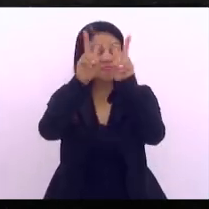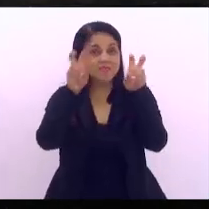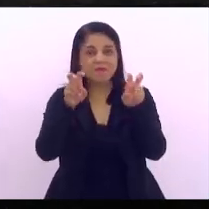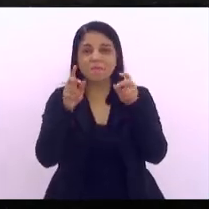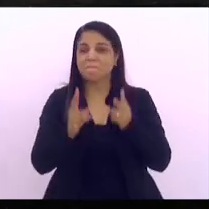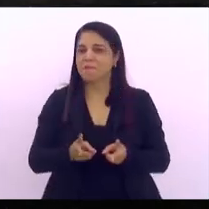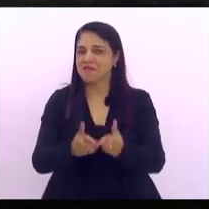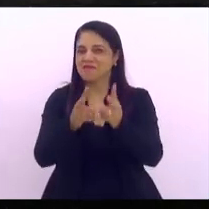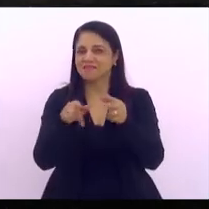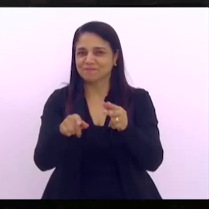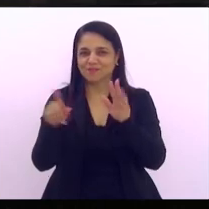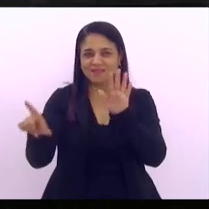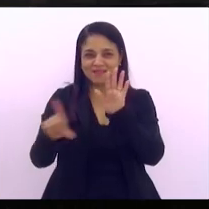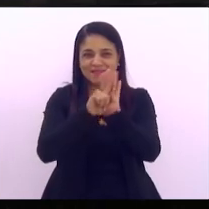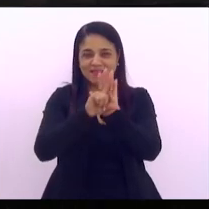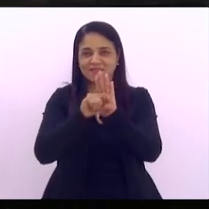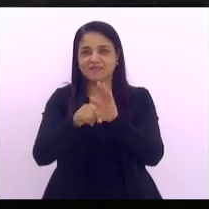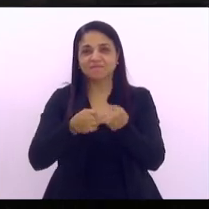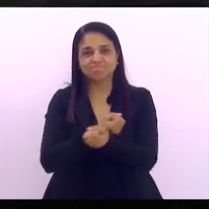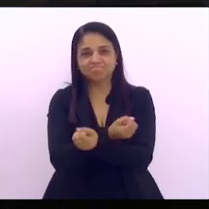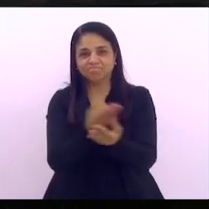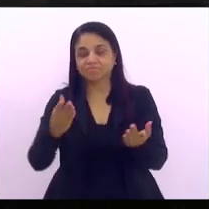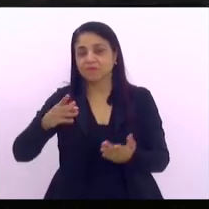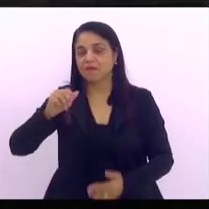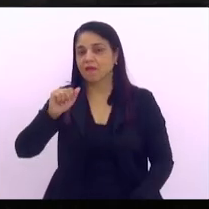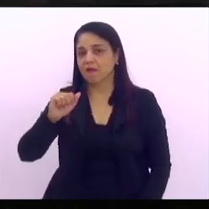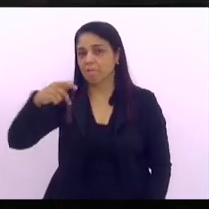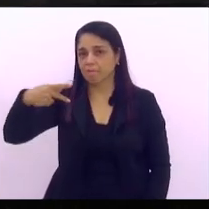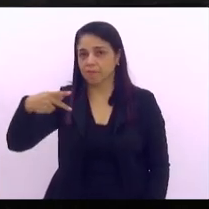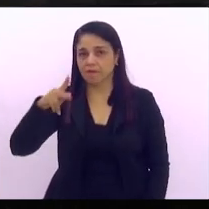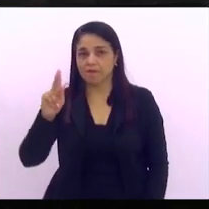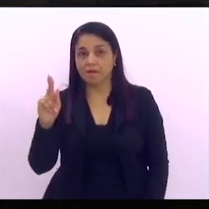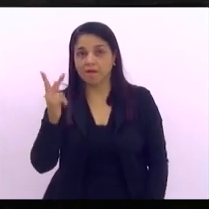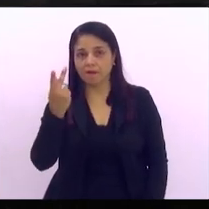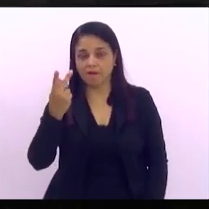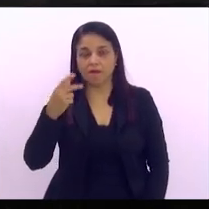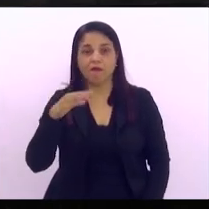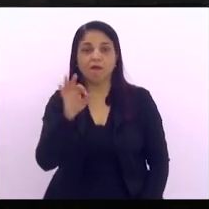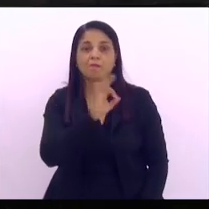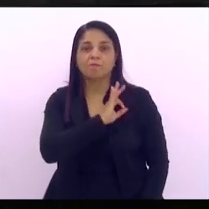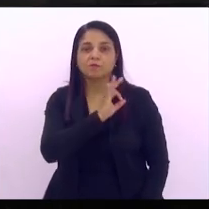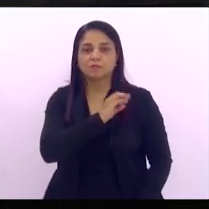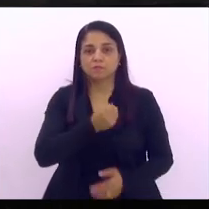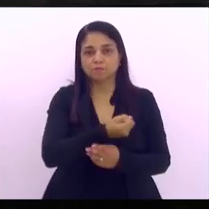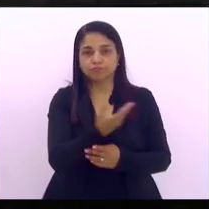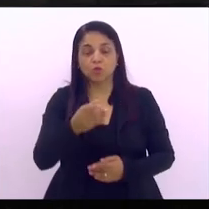A distribuição de APH aos nossos policiais, número